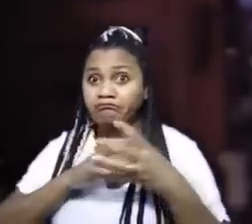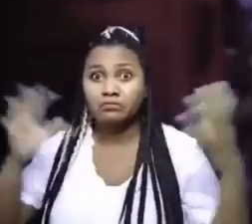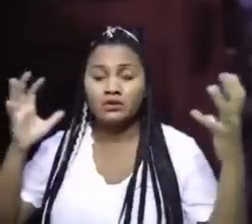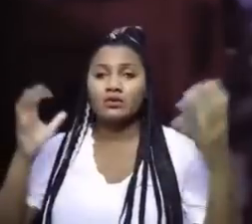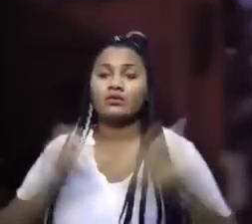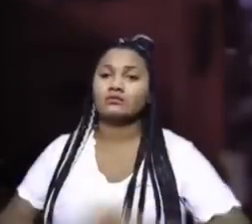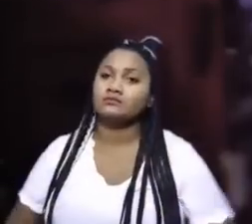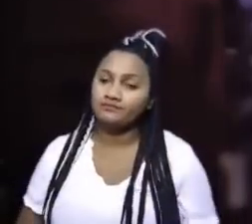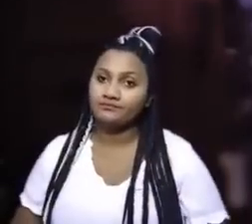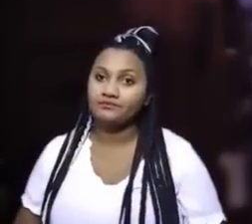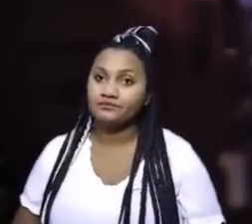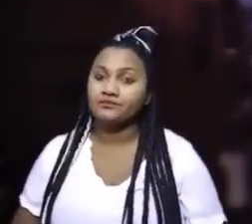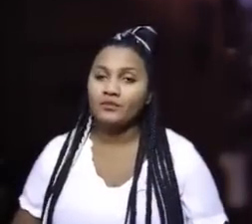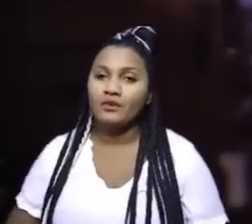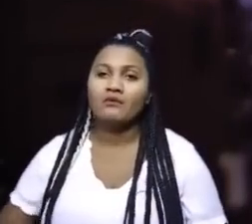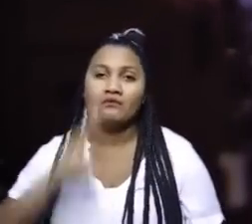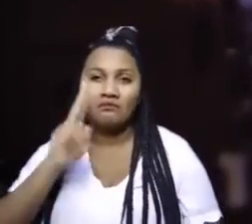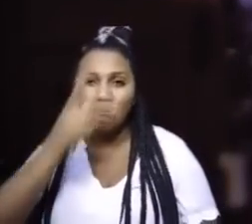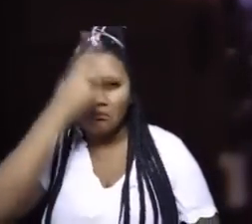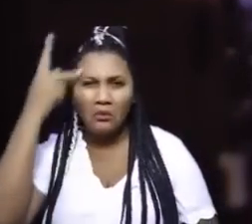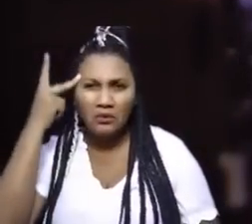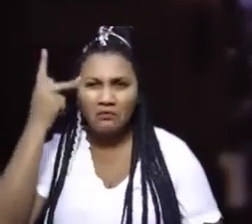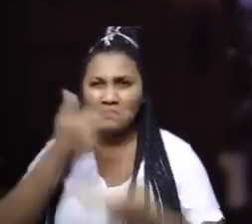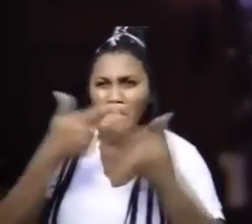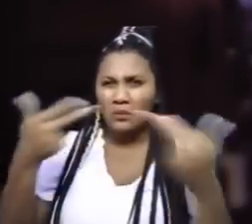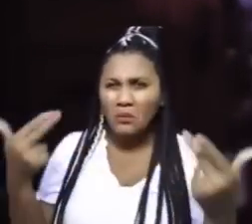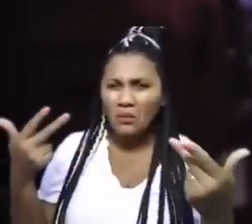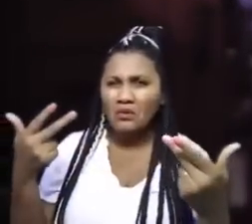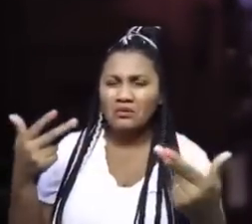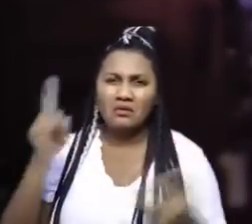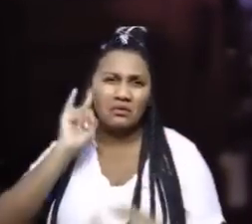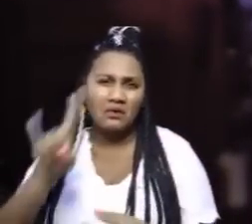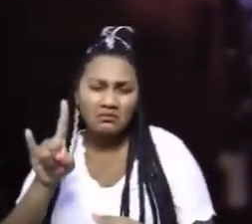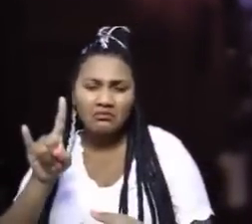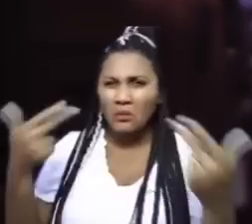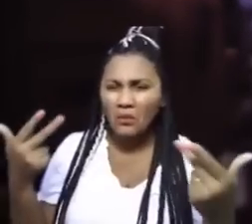devastadora. Hoje há o excesso de pornografia, adultério,